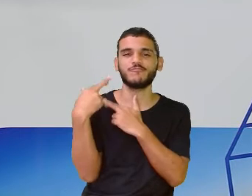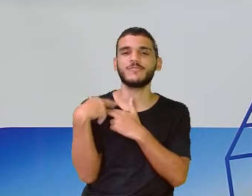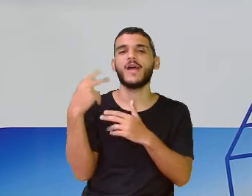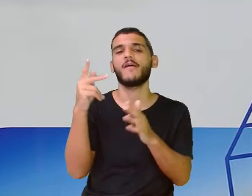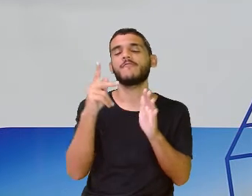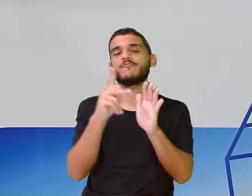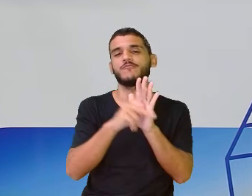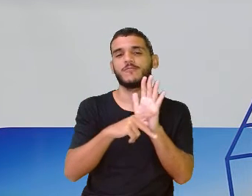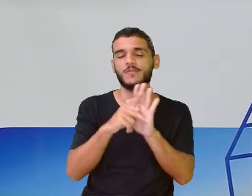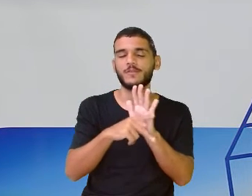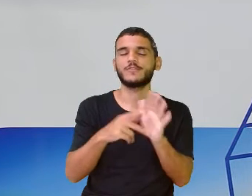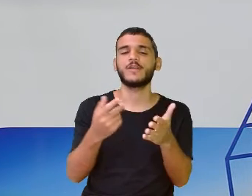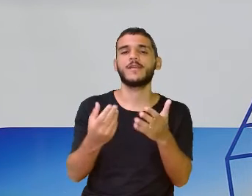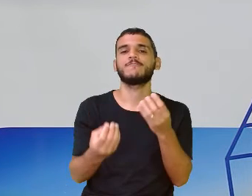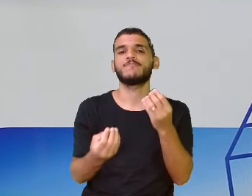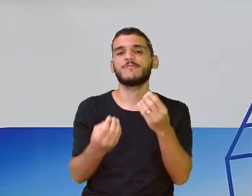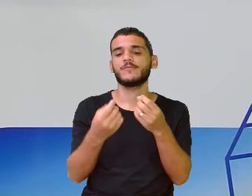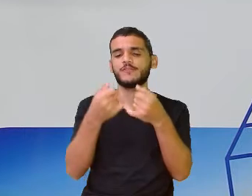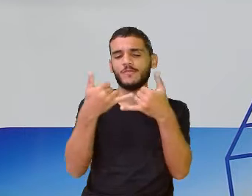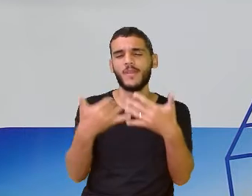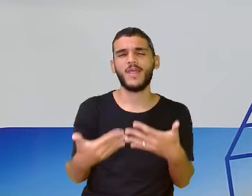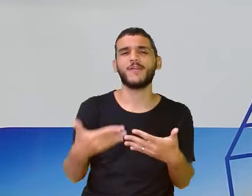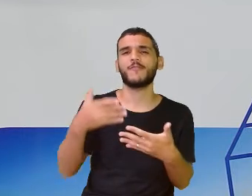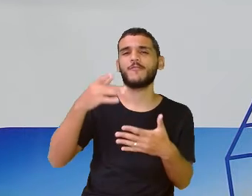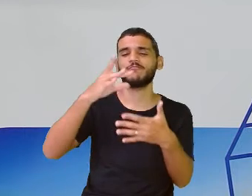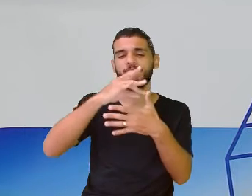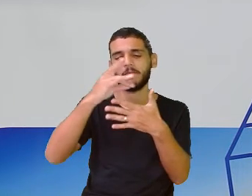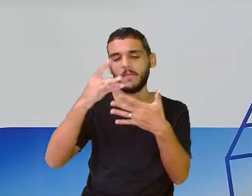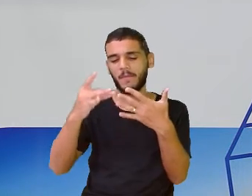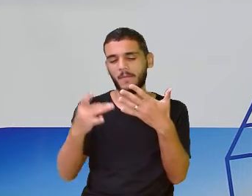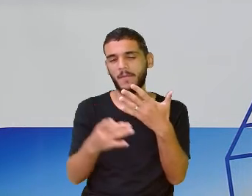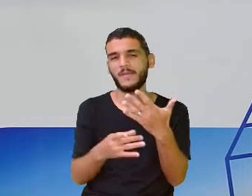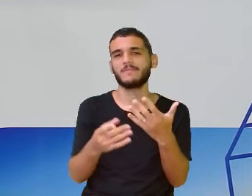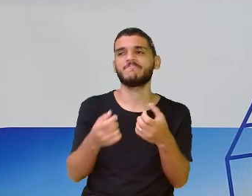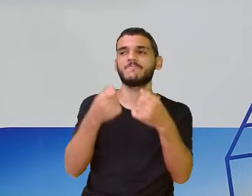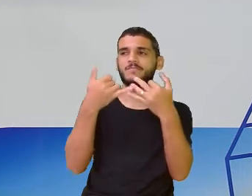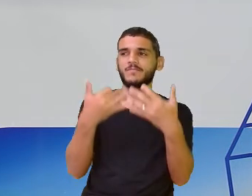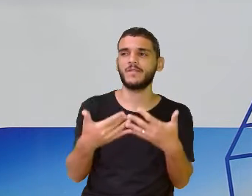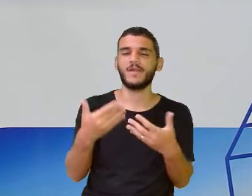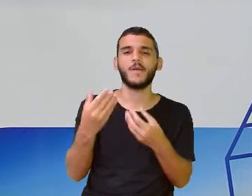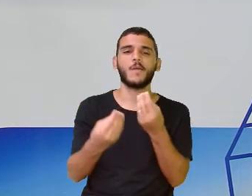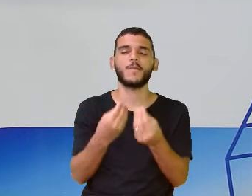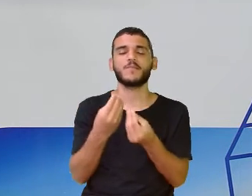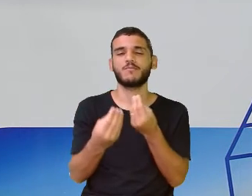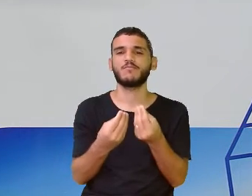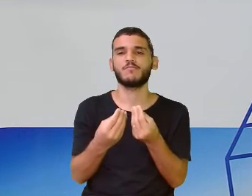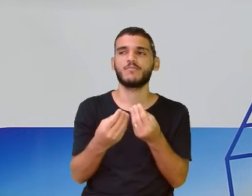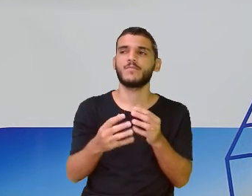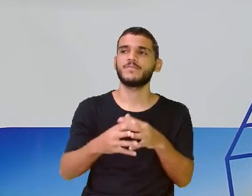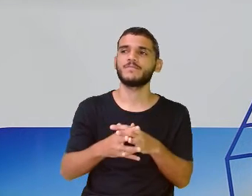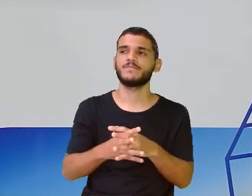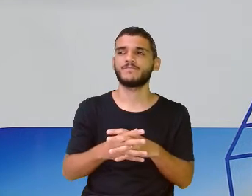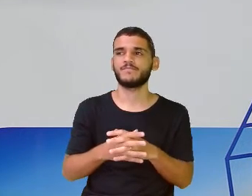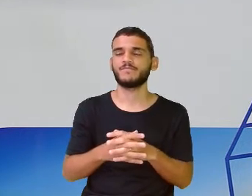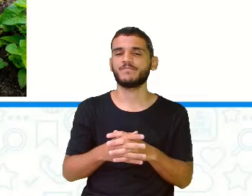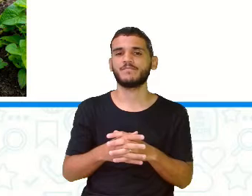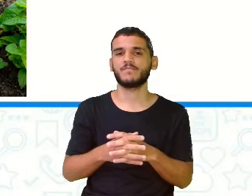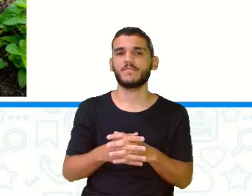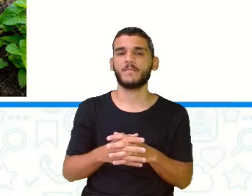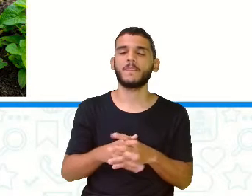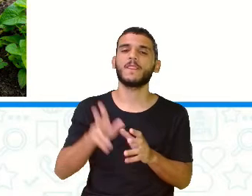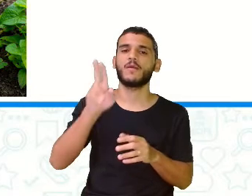reutilização dos alimentos, a reciclagem, o reaproveitamento. E ele diz assim, ele faz assim, ele chega a essa conclusão. Com o